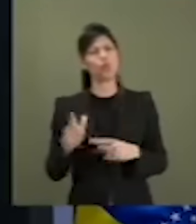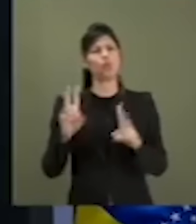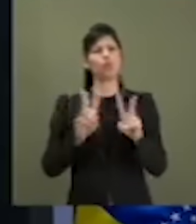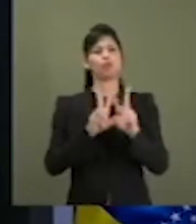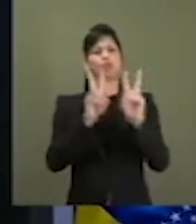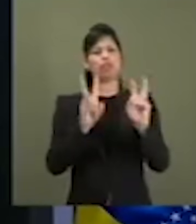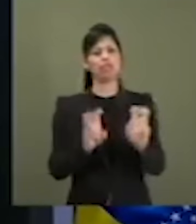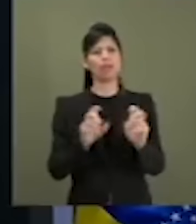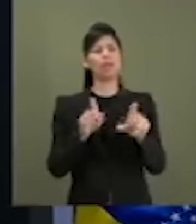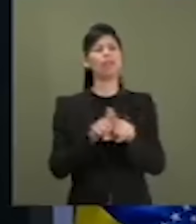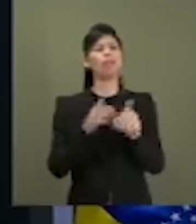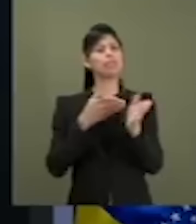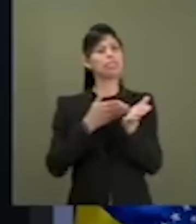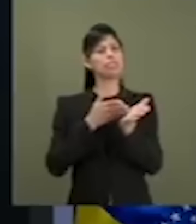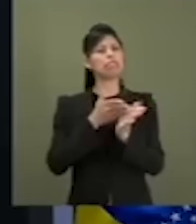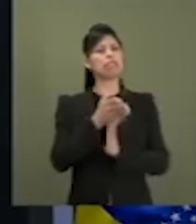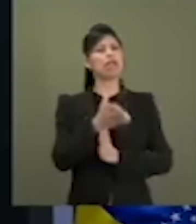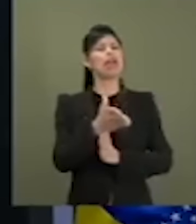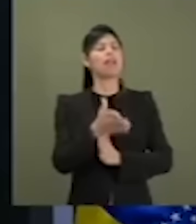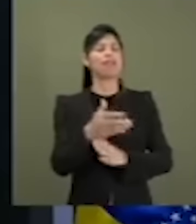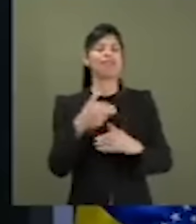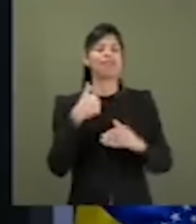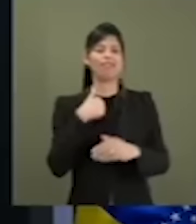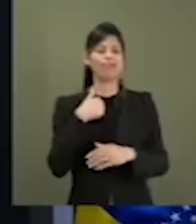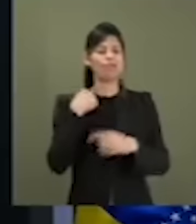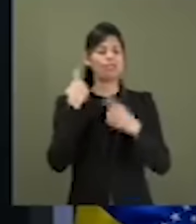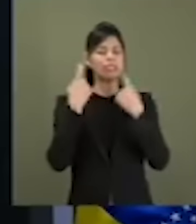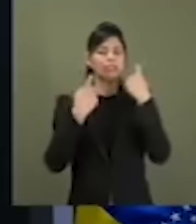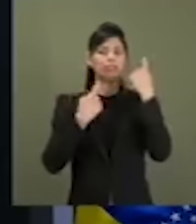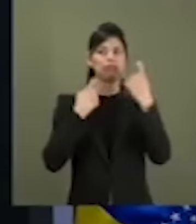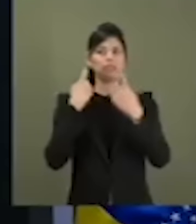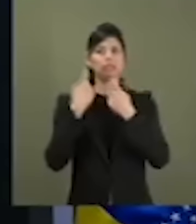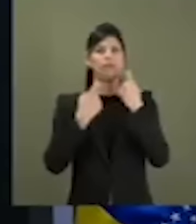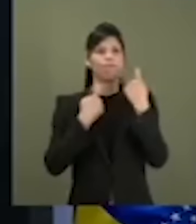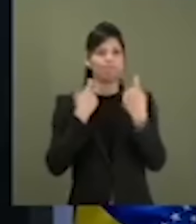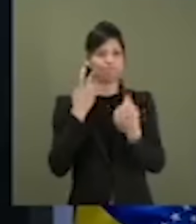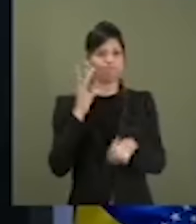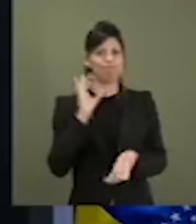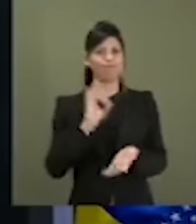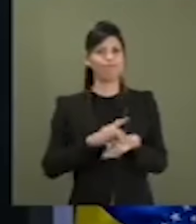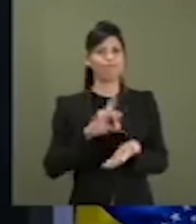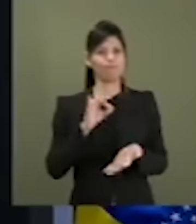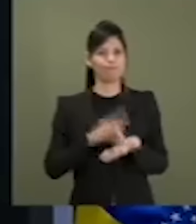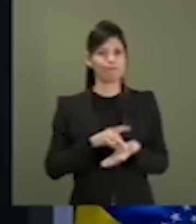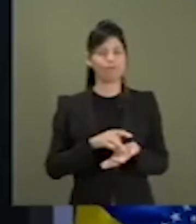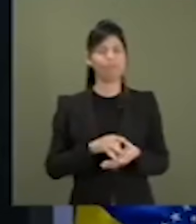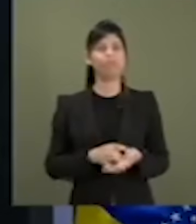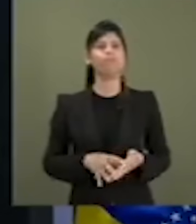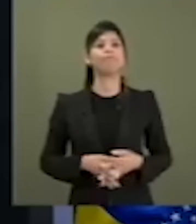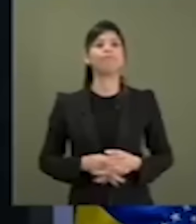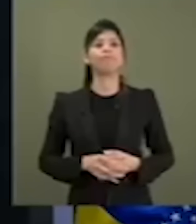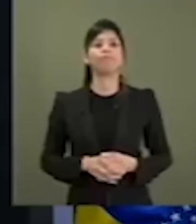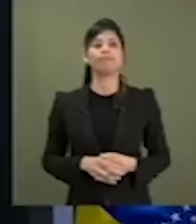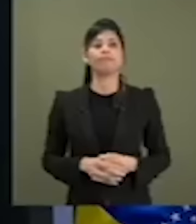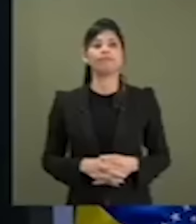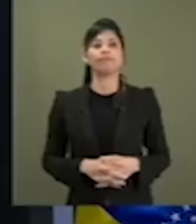e isso tem me preocupado muito, muito mesmo. Mas eu queria fazer uma ponderação, senhor presidente, aqui hoje.